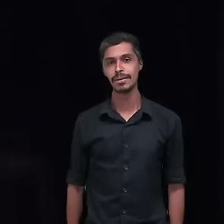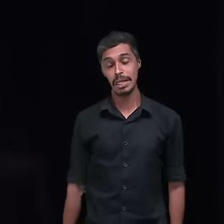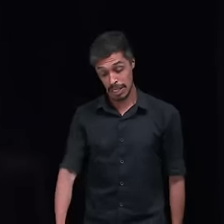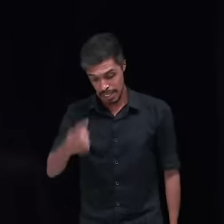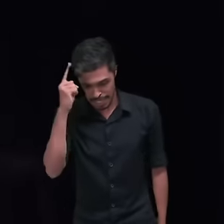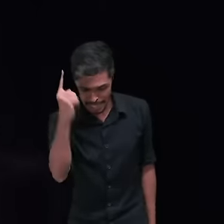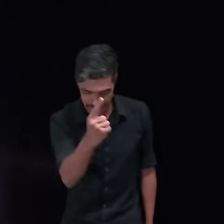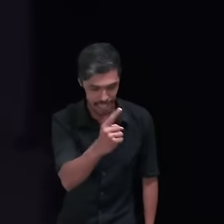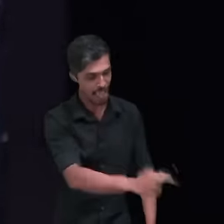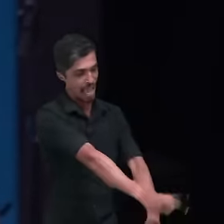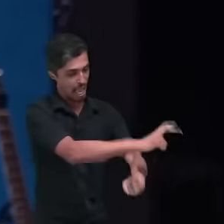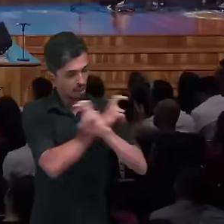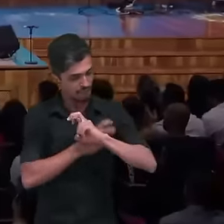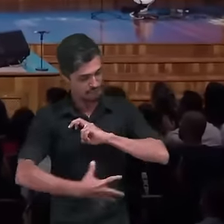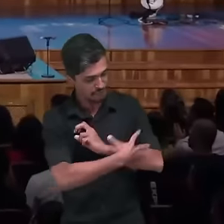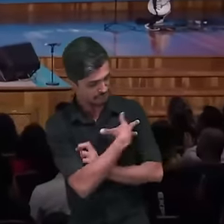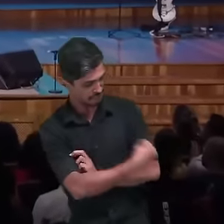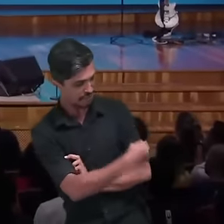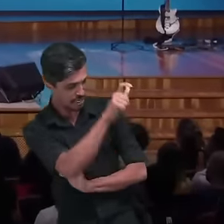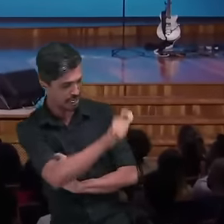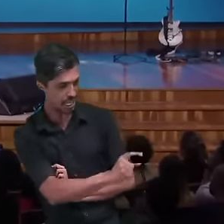La filha de Faraó vai te ajudar.